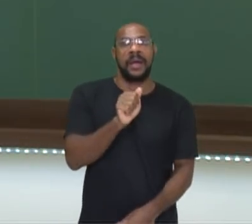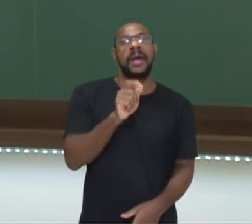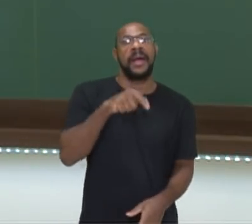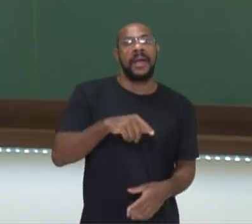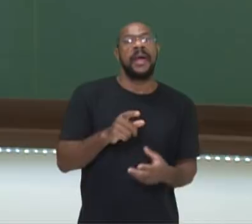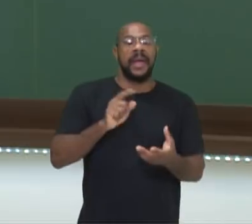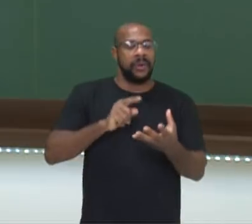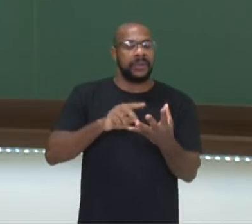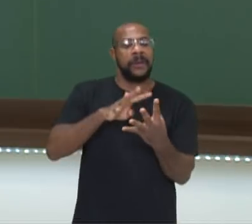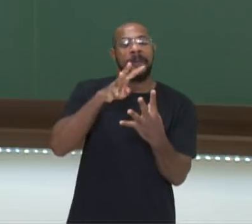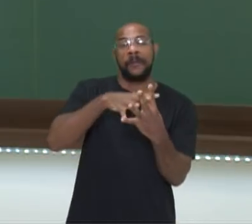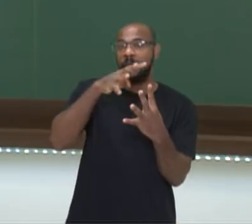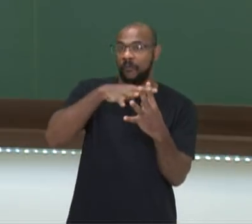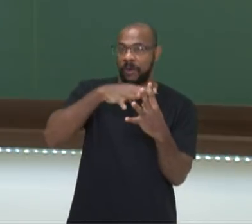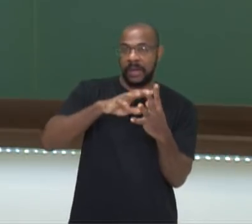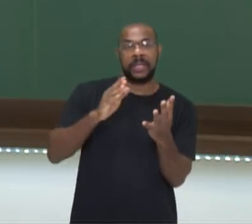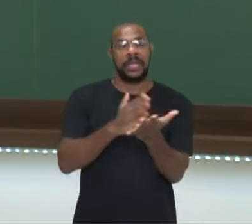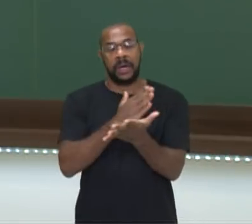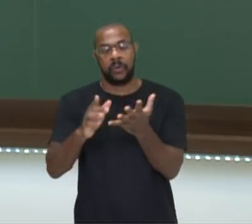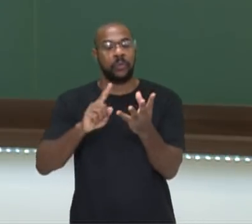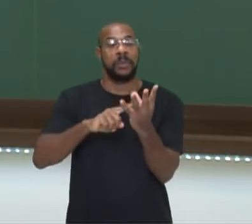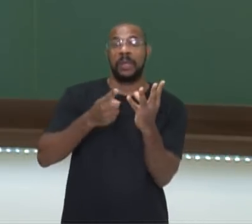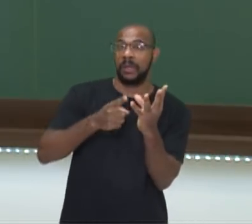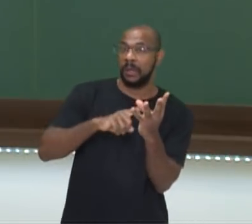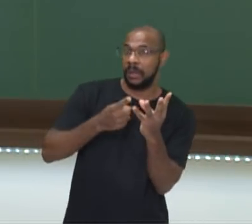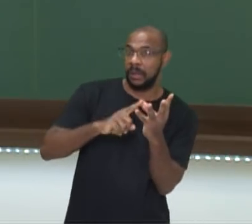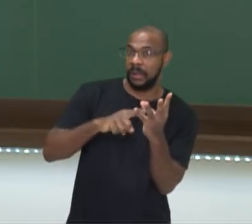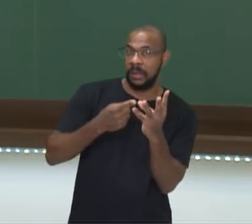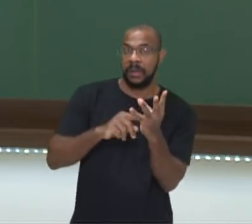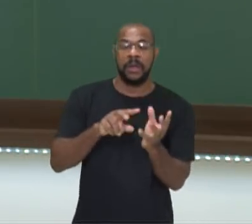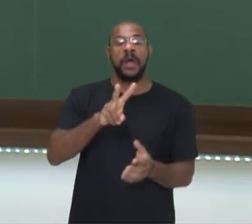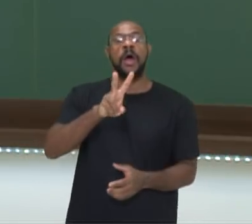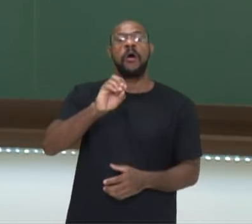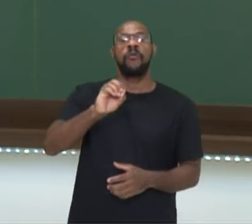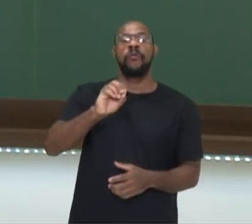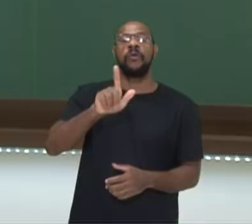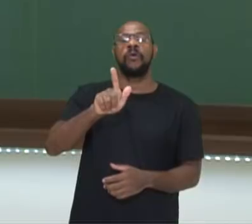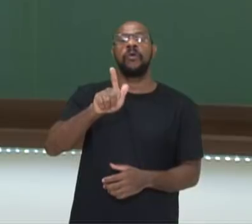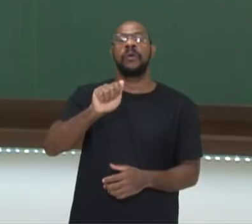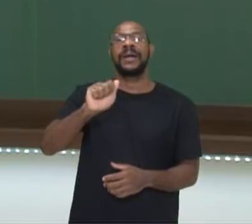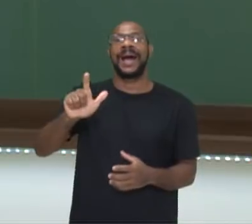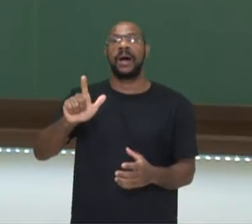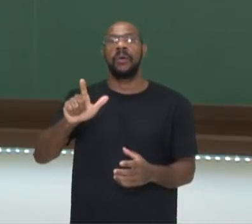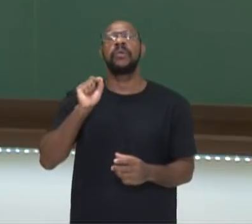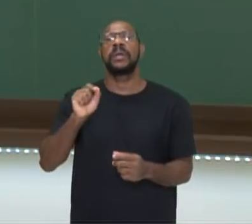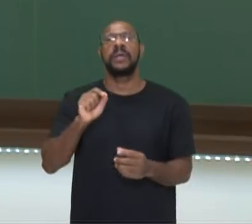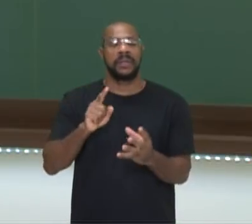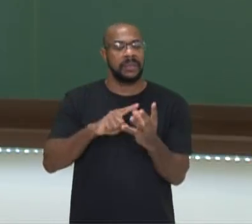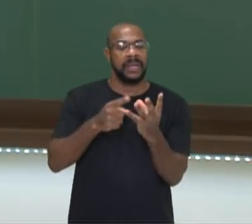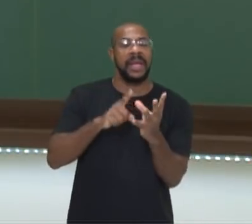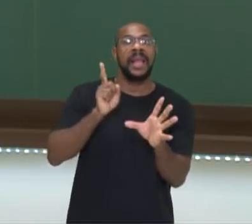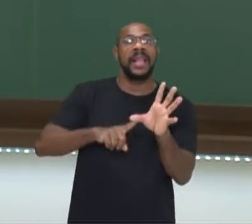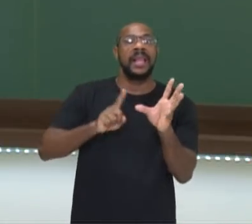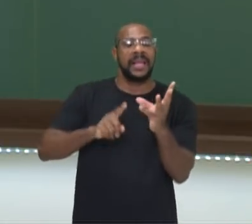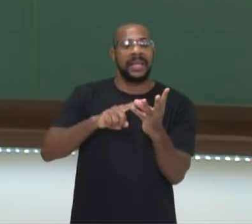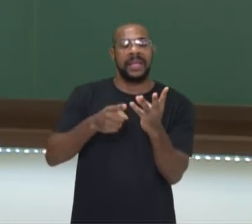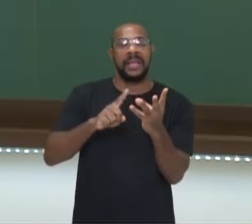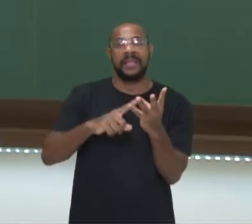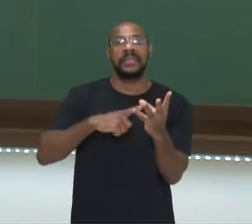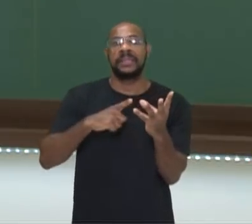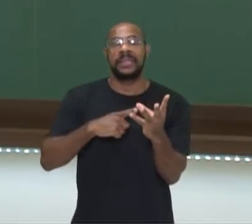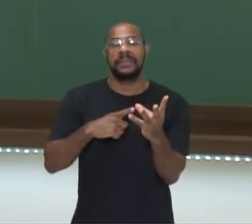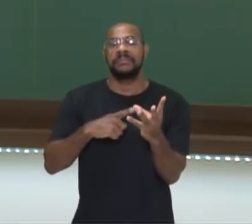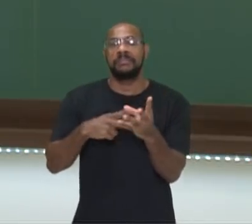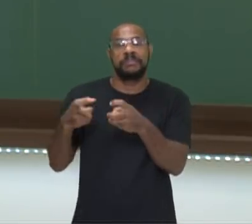vogais, certo? O que significa a vogal, professora? A vogal é aquela letrinha que vai em todo